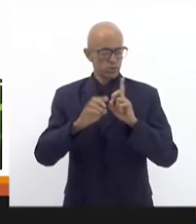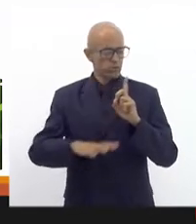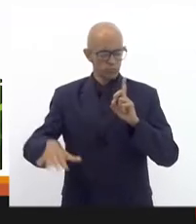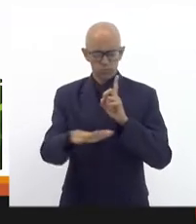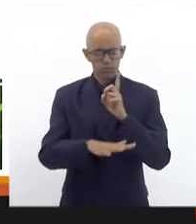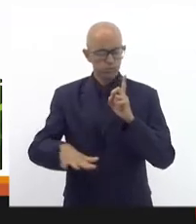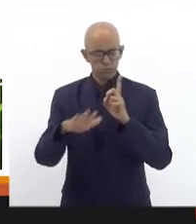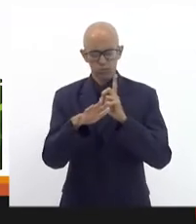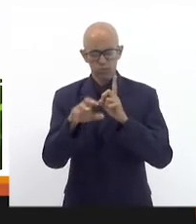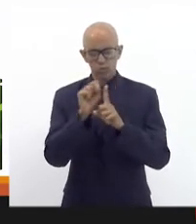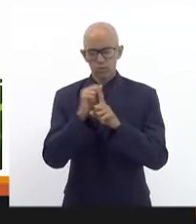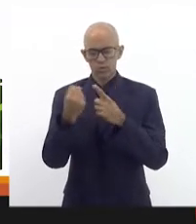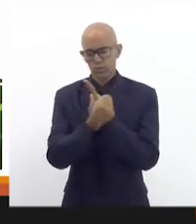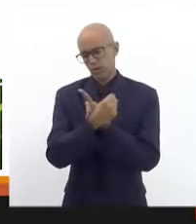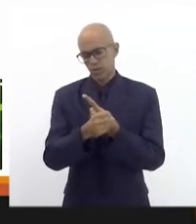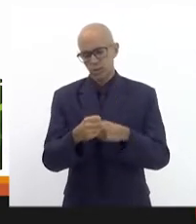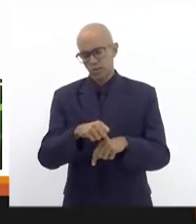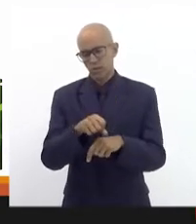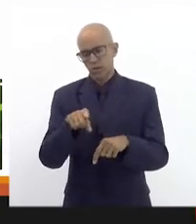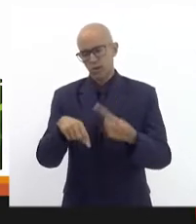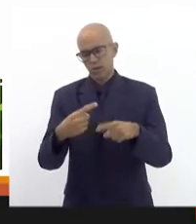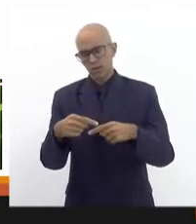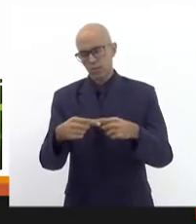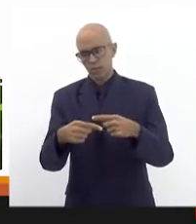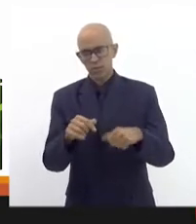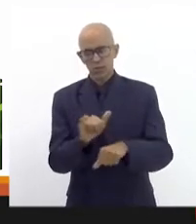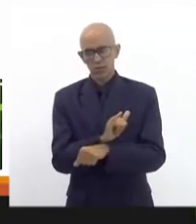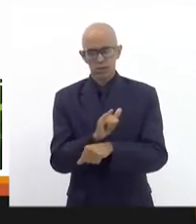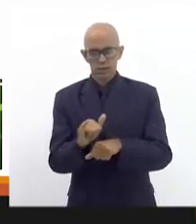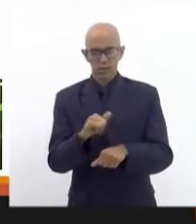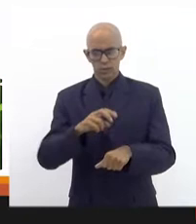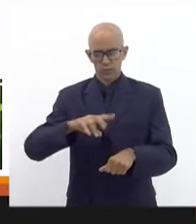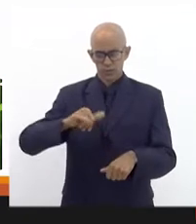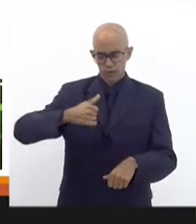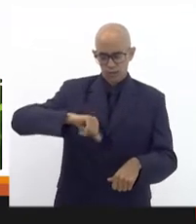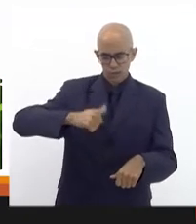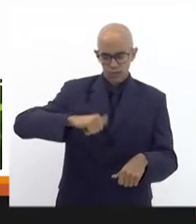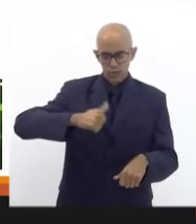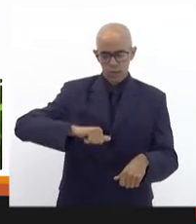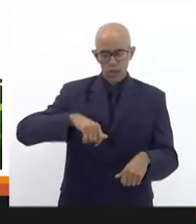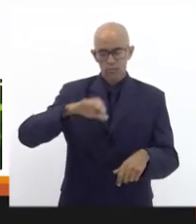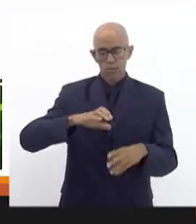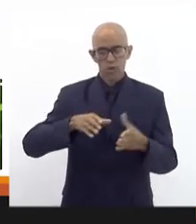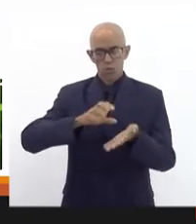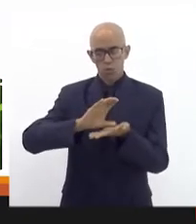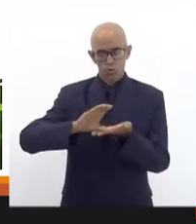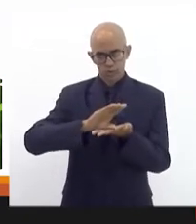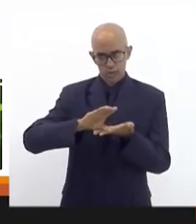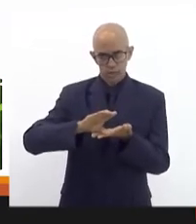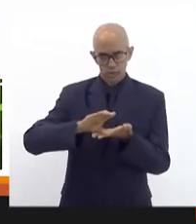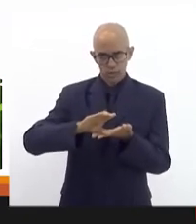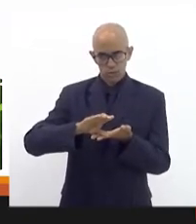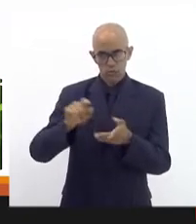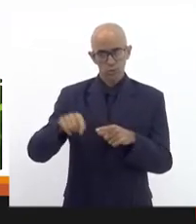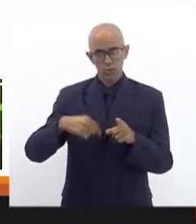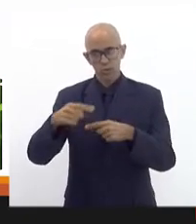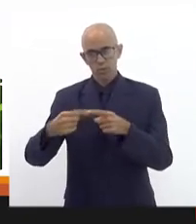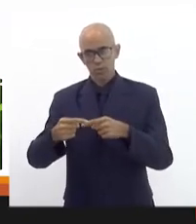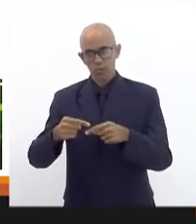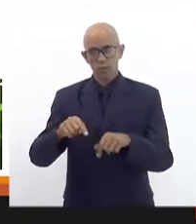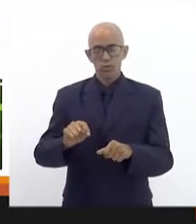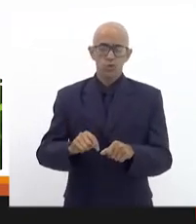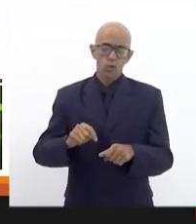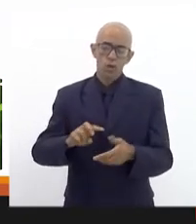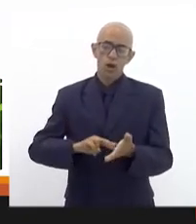sociedade, né? Essa estratégia depois será validada pelo Conselho Estadual de Ciência e Tecnologia e com a atualização